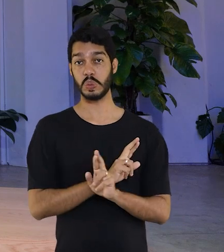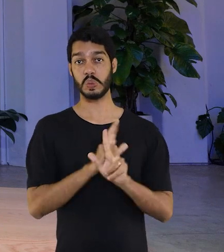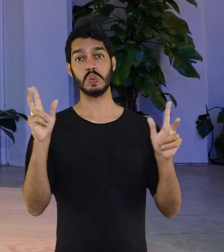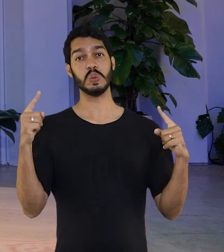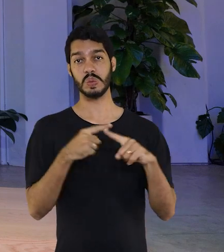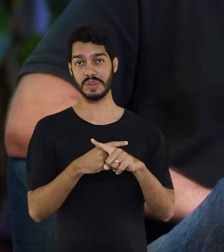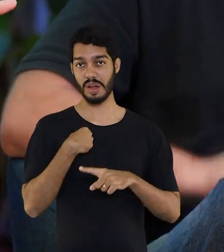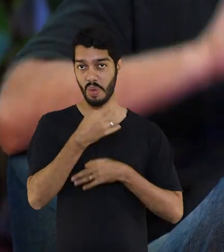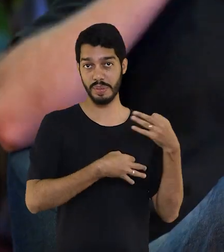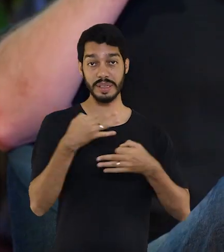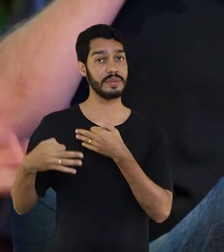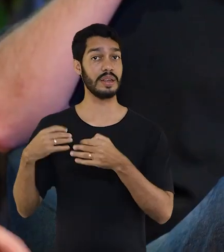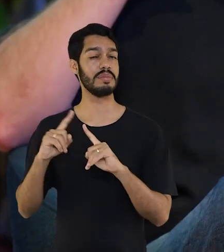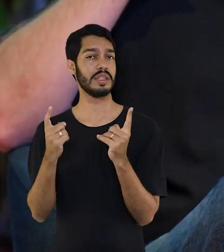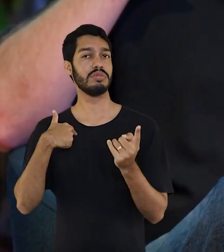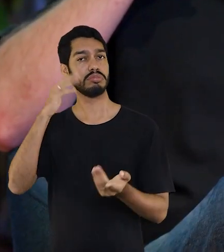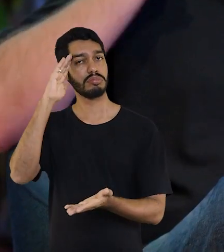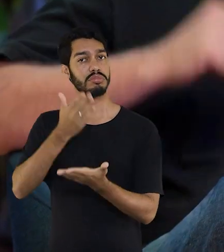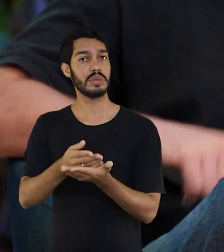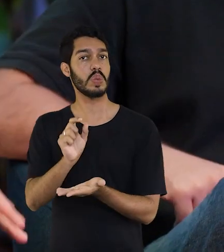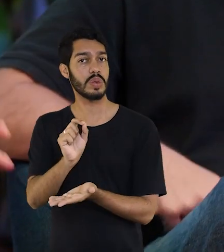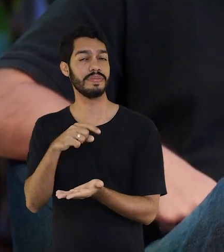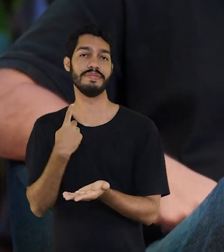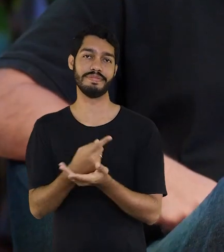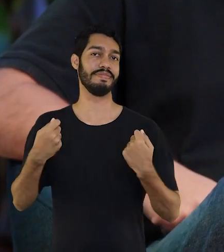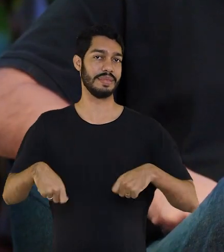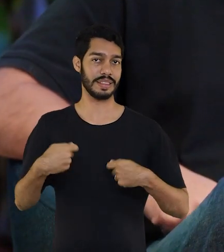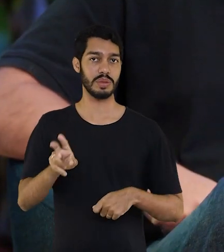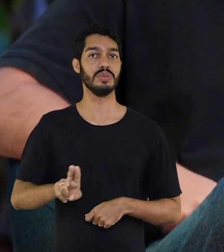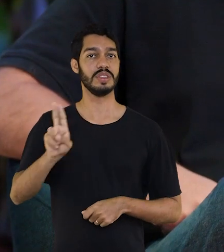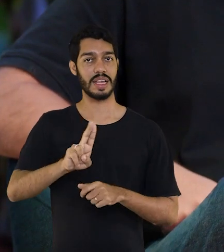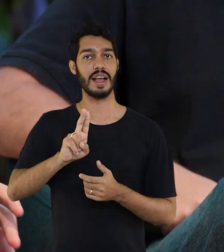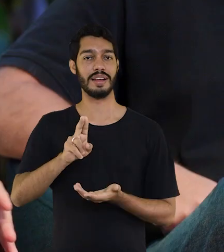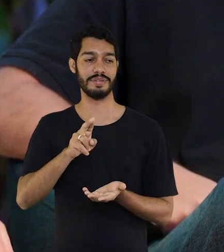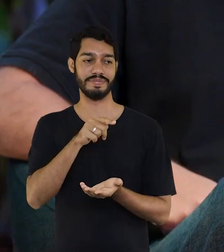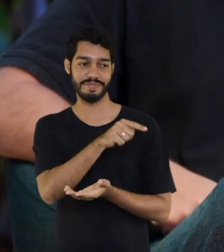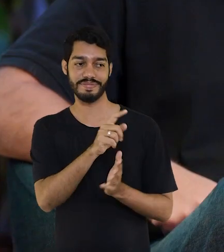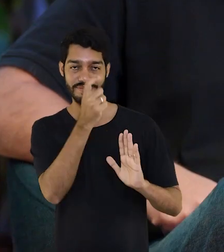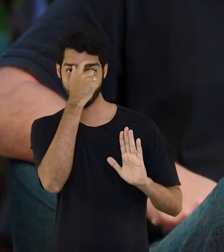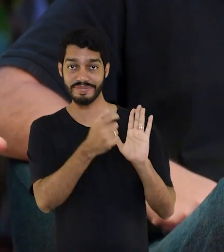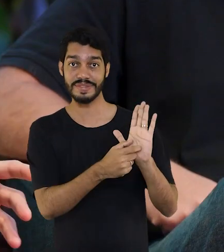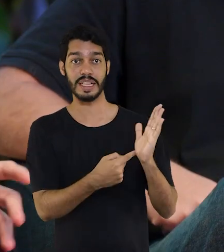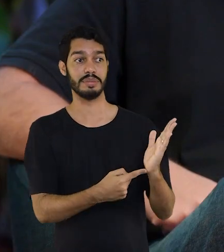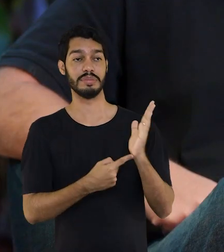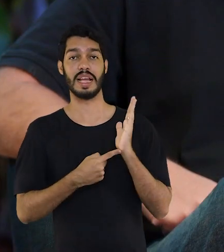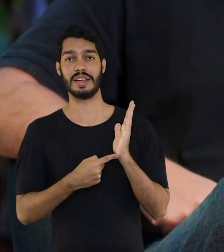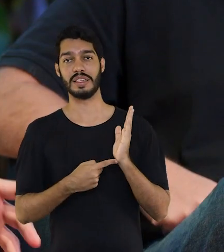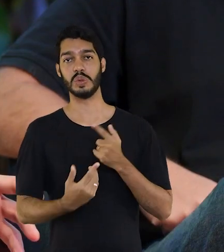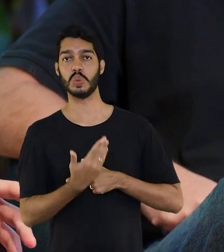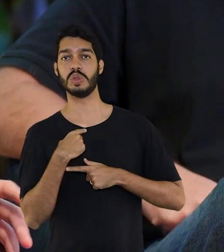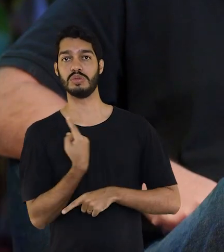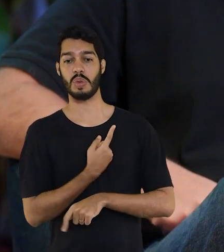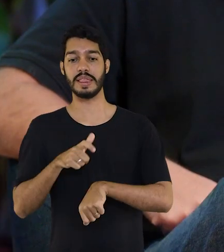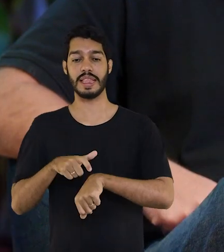bem distoante de opiniões, mas eu acredito fielmente que nós precisamos utilizar a inteligência artificial ao nosso favor para